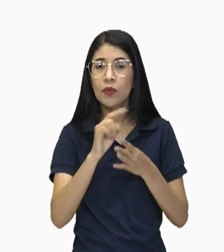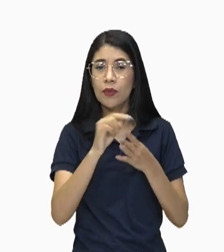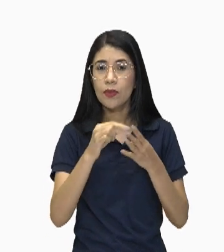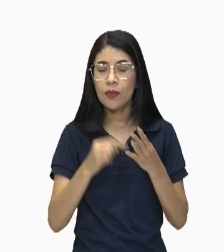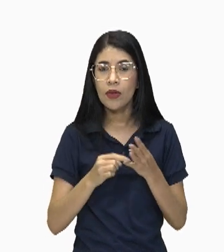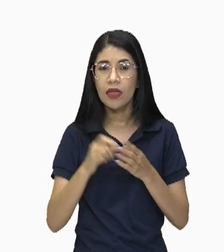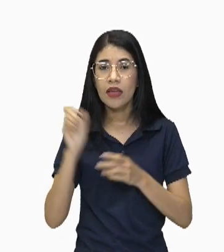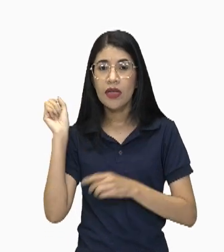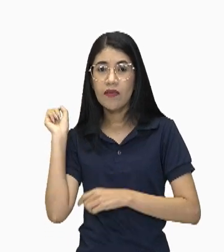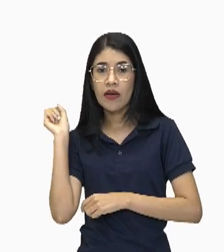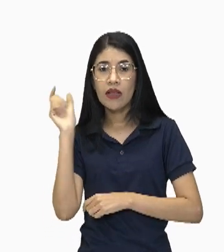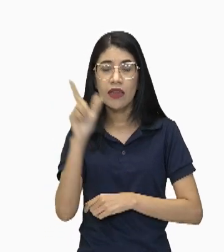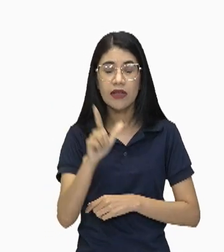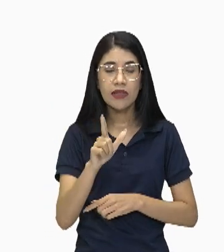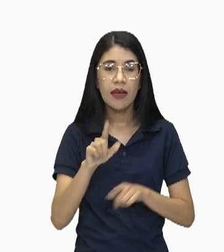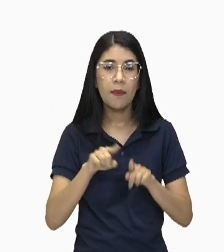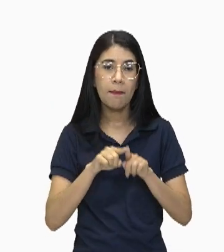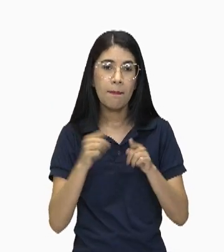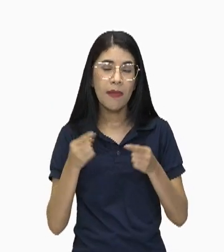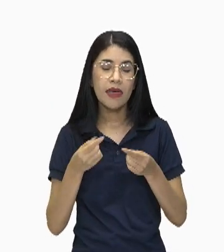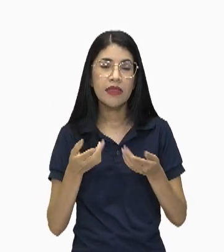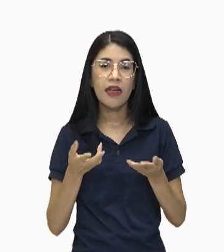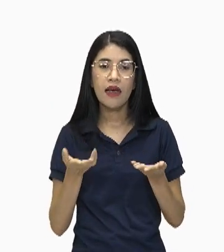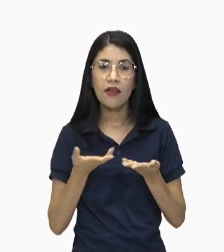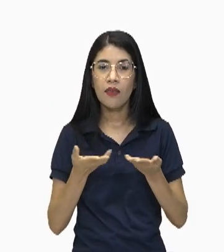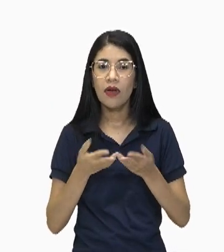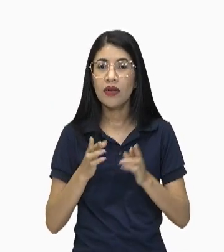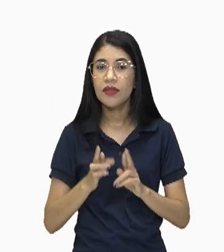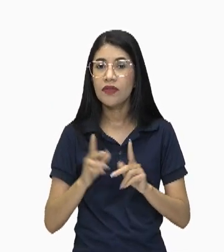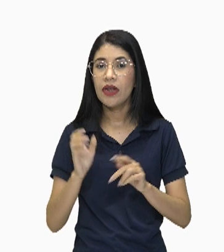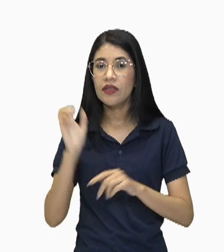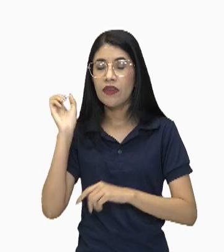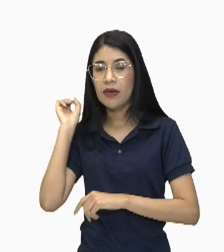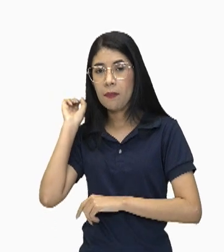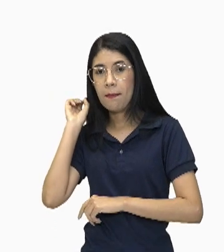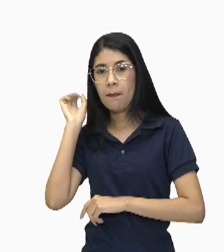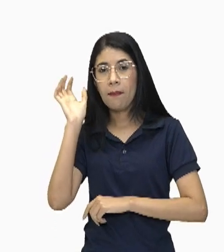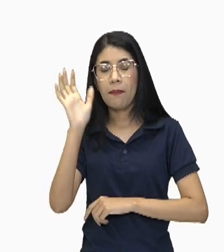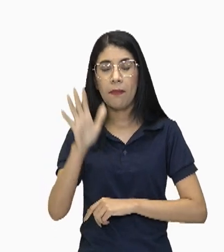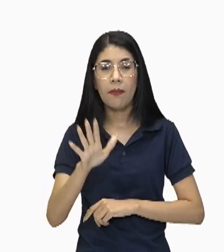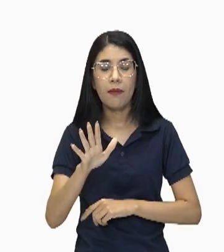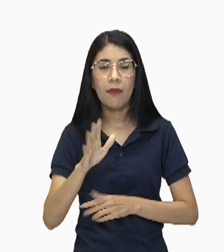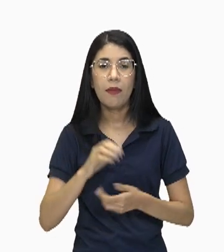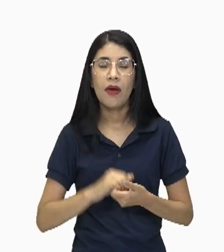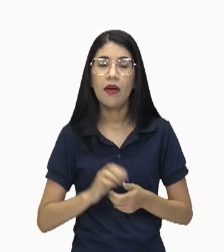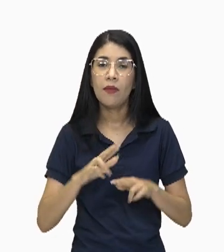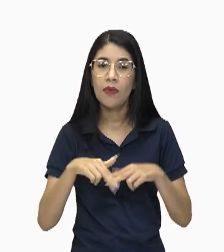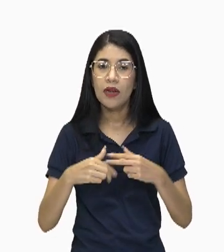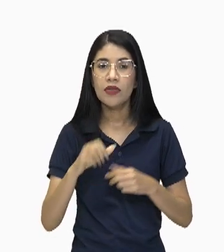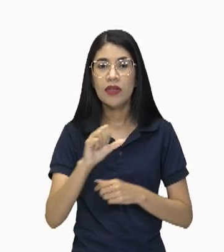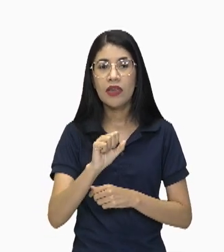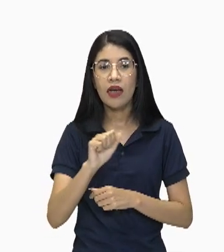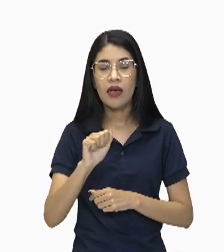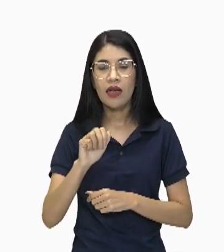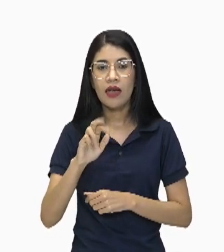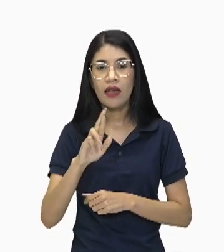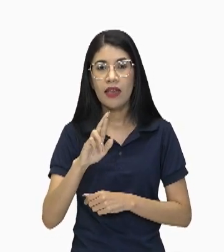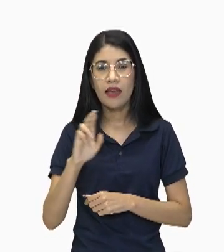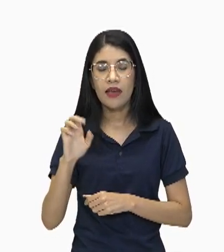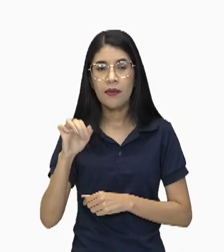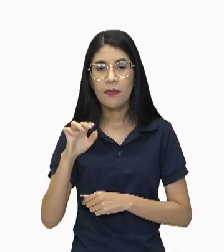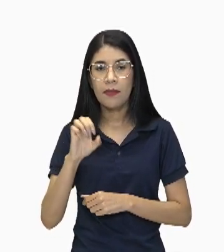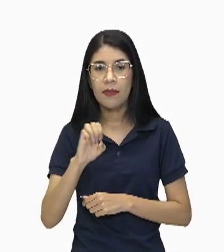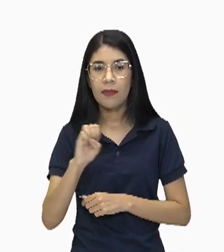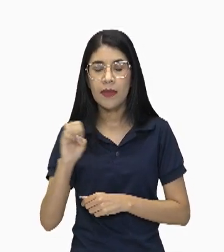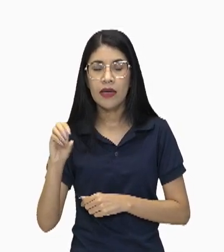lança. Esse aí não, esse ele vai arremessar um pouco mais próximo do corpo. Então, por isso que é chamado de arremesso de peso. O objetivo